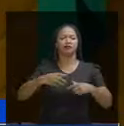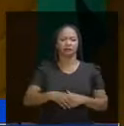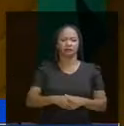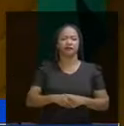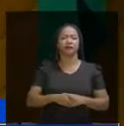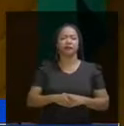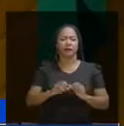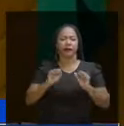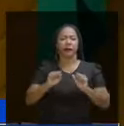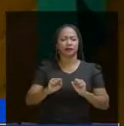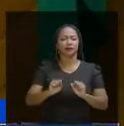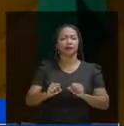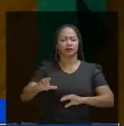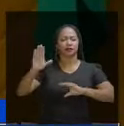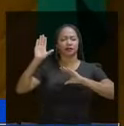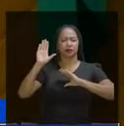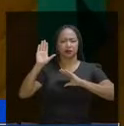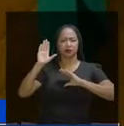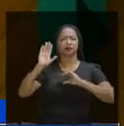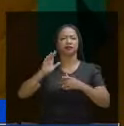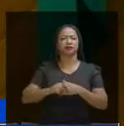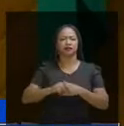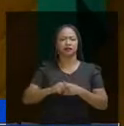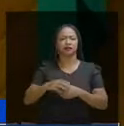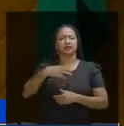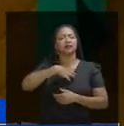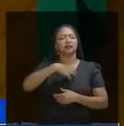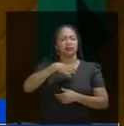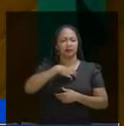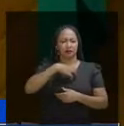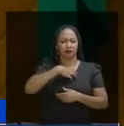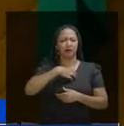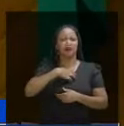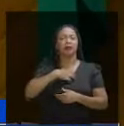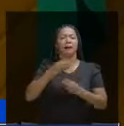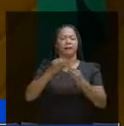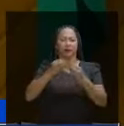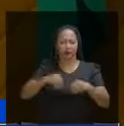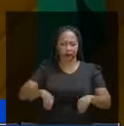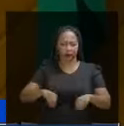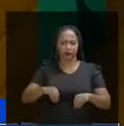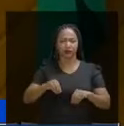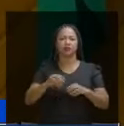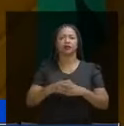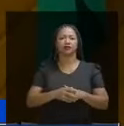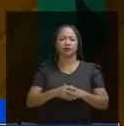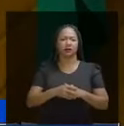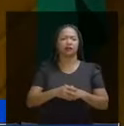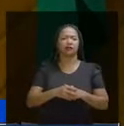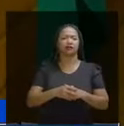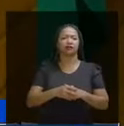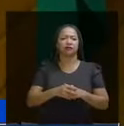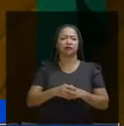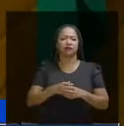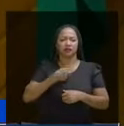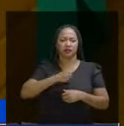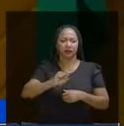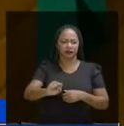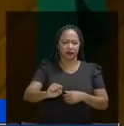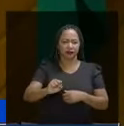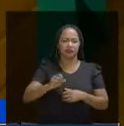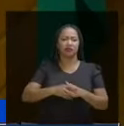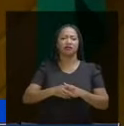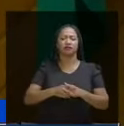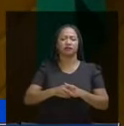disso, pode o candidato, ora recorrente, que sentisse prejudicado, recorrer a vias ordinárias para a defesa de sua honra